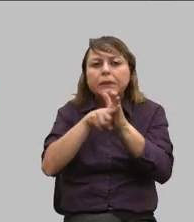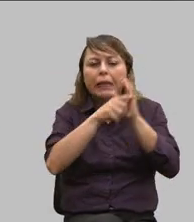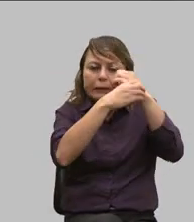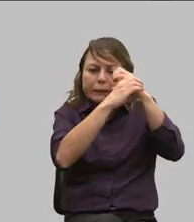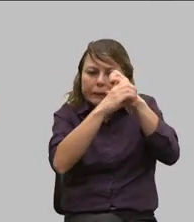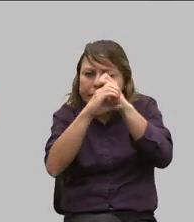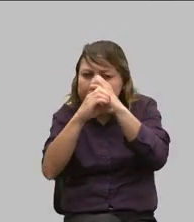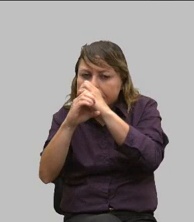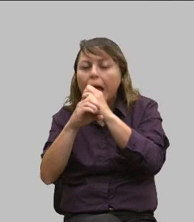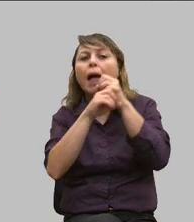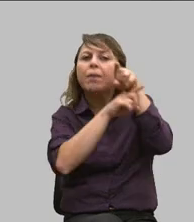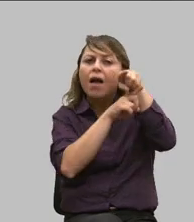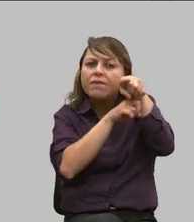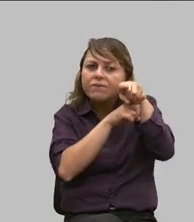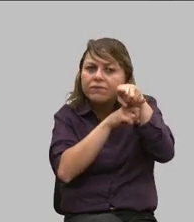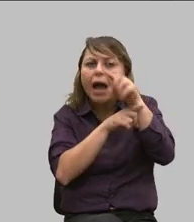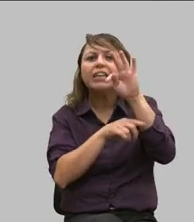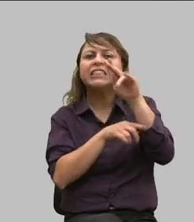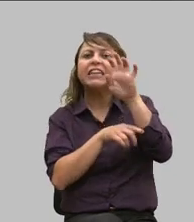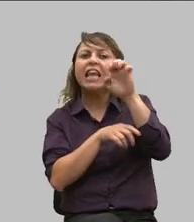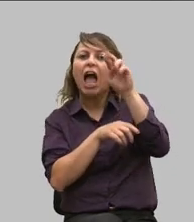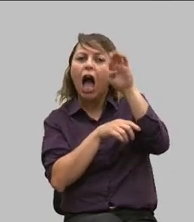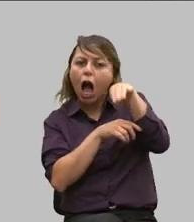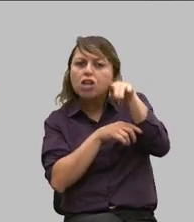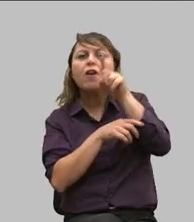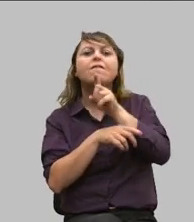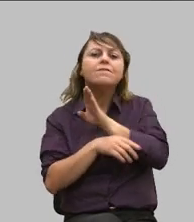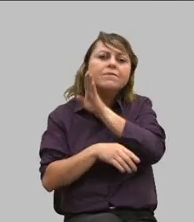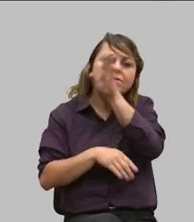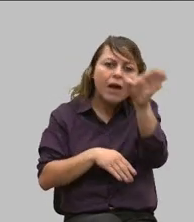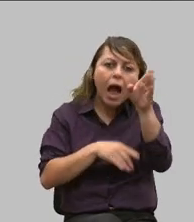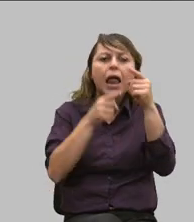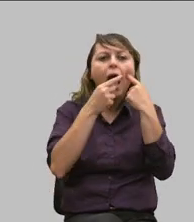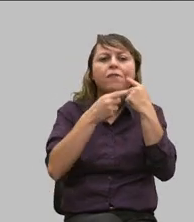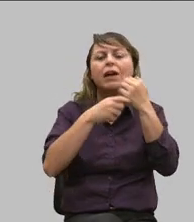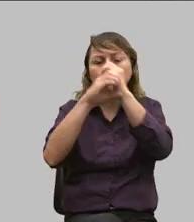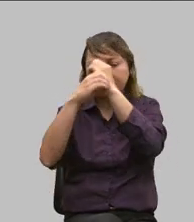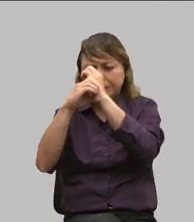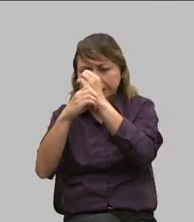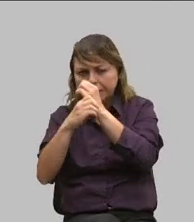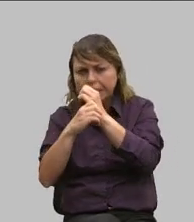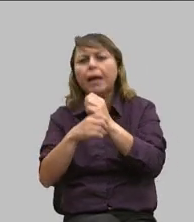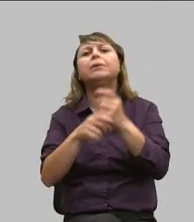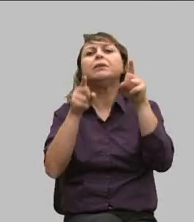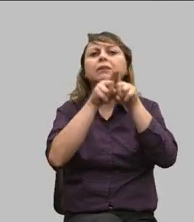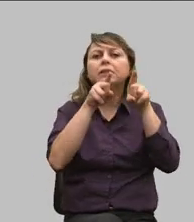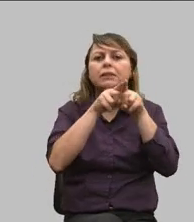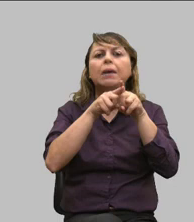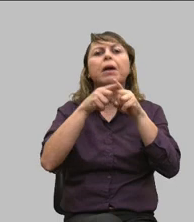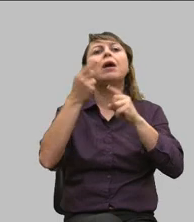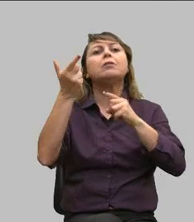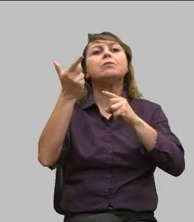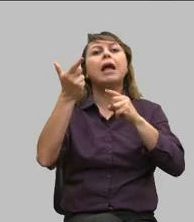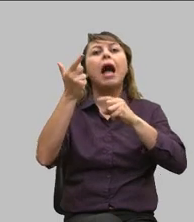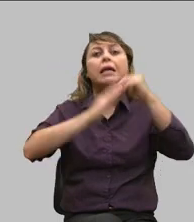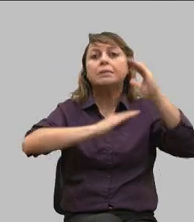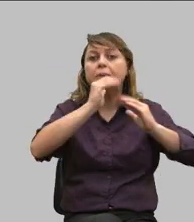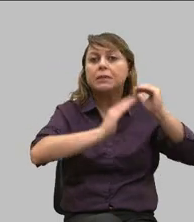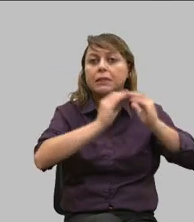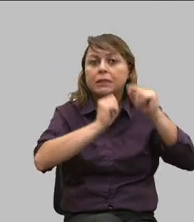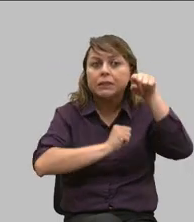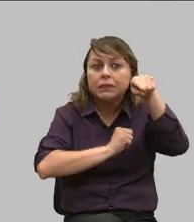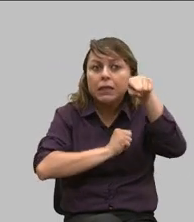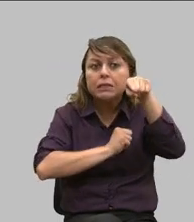triagem a gente vai paraa Atenção primária faz as consultas e exames especializados em audiologia oftalmologia né especializada E caso seja